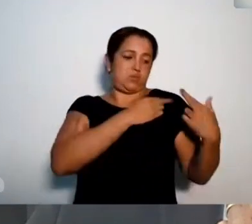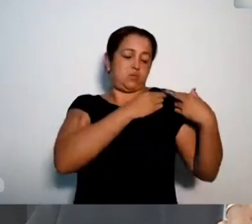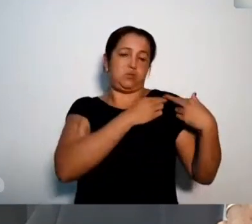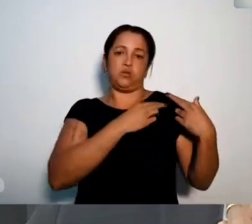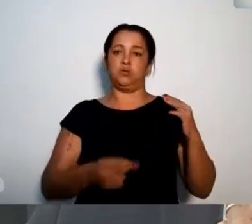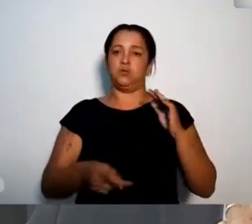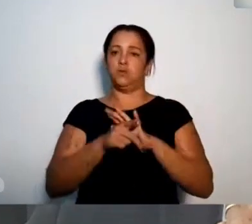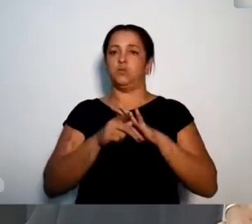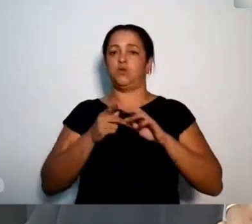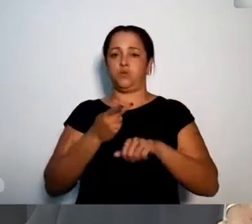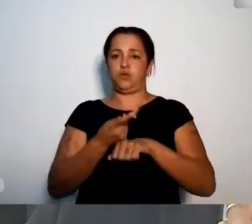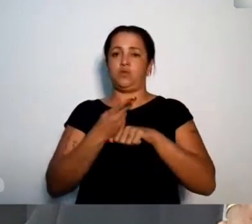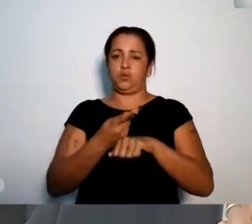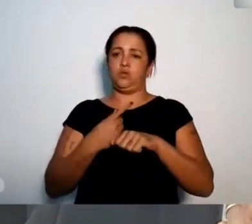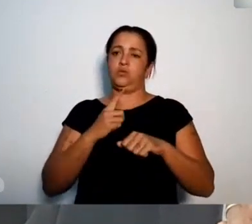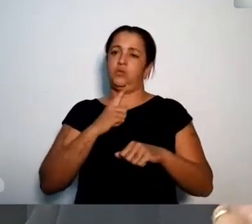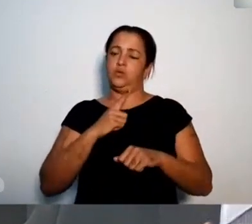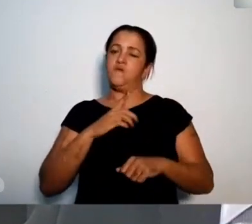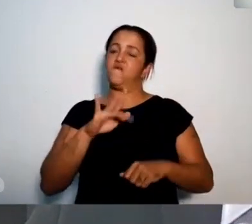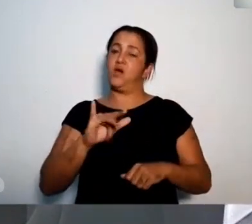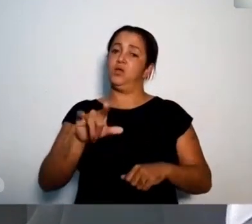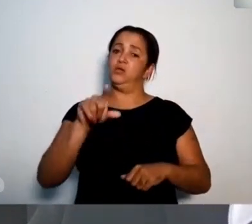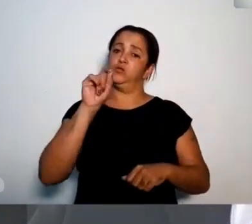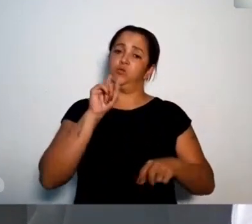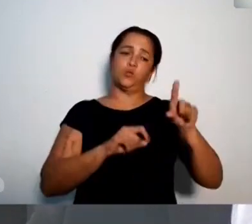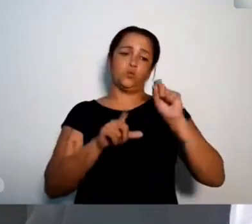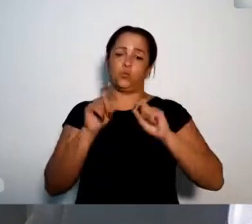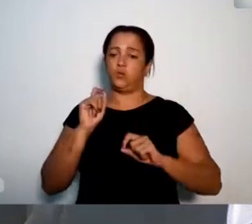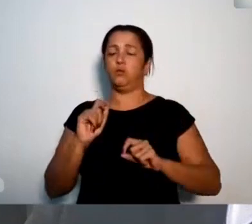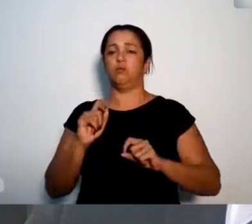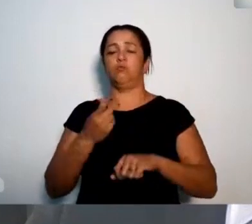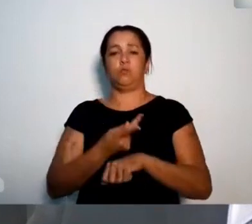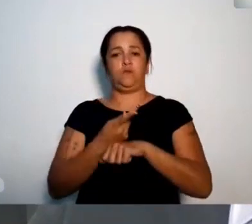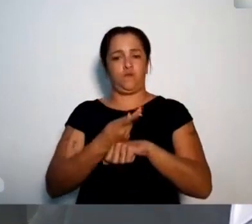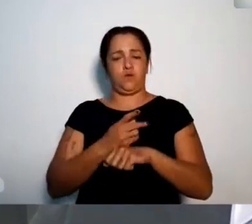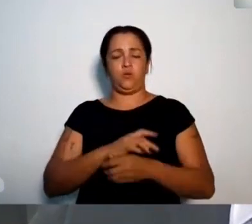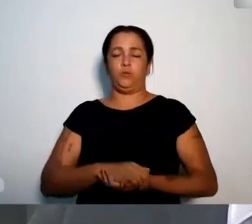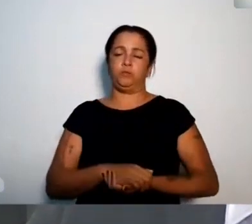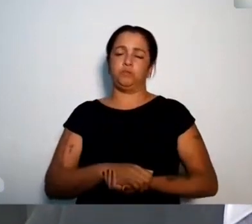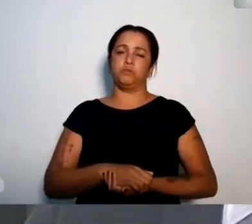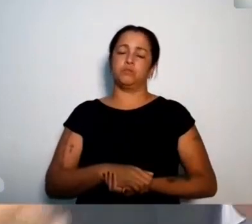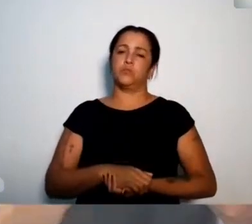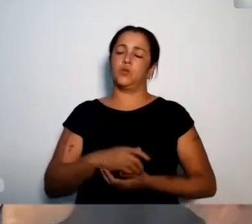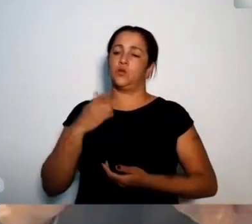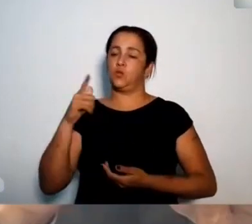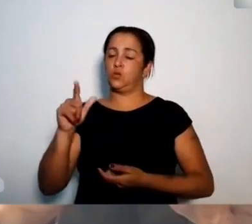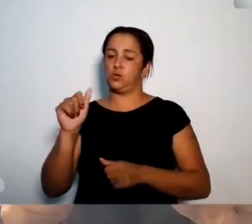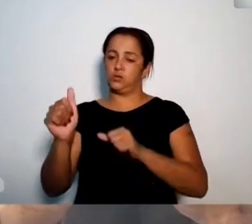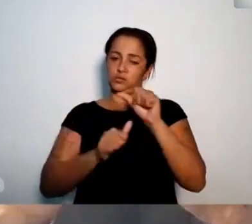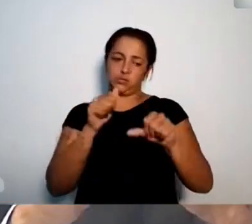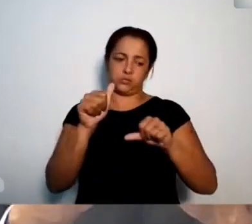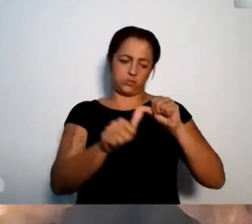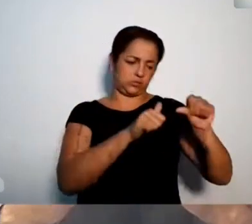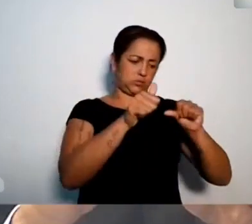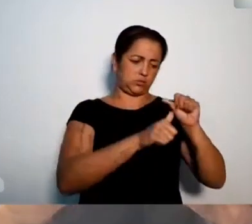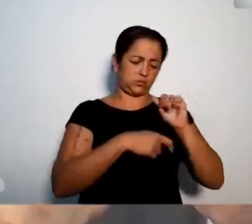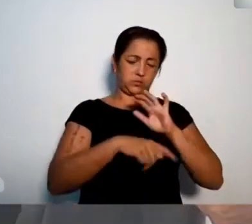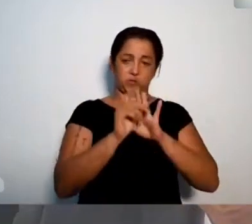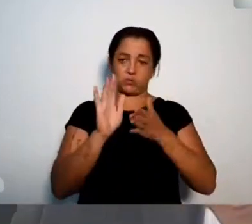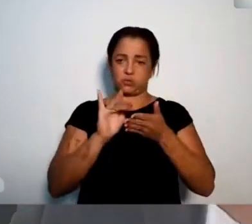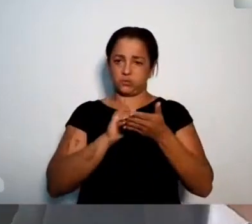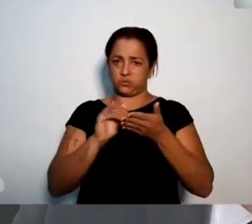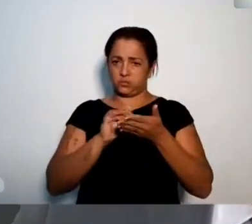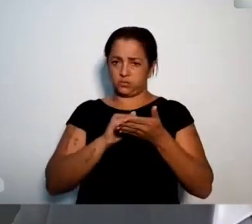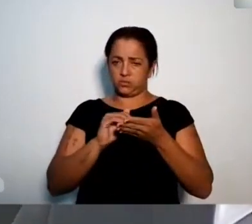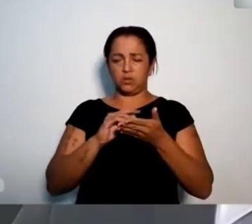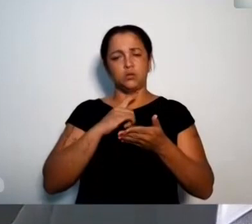que será escolhido pelo nosso prefeito. Quanto às demais alterações de secretarias, eu tenho que